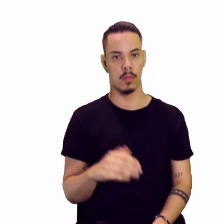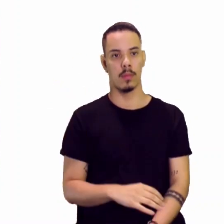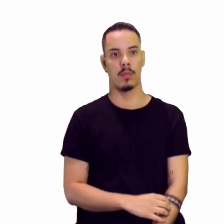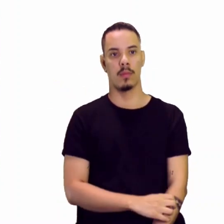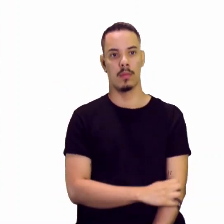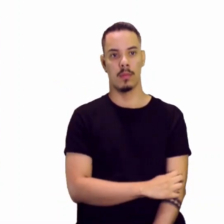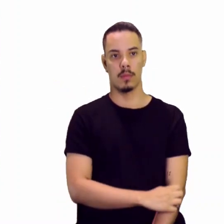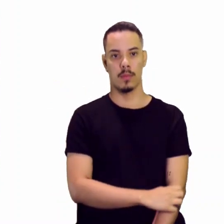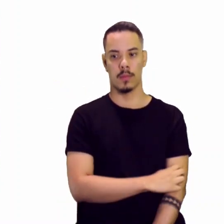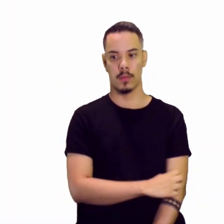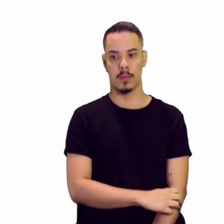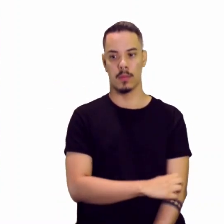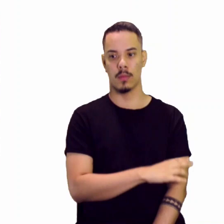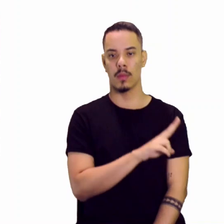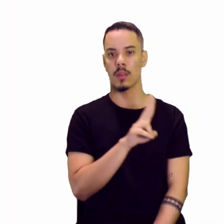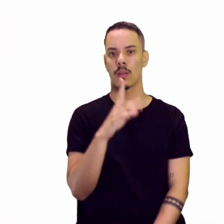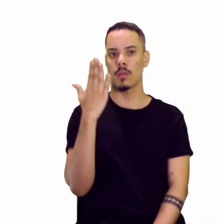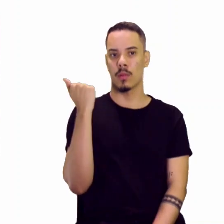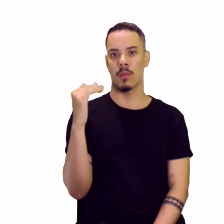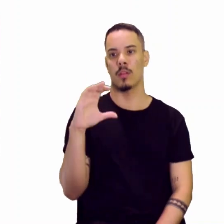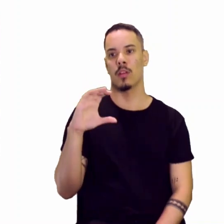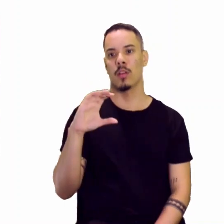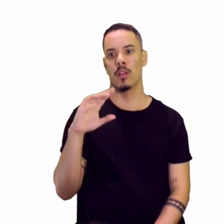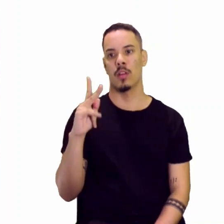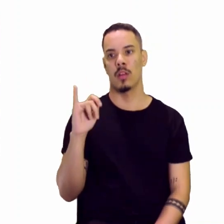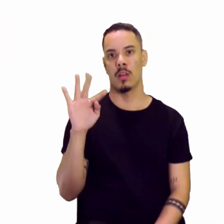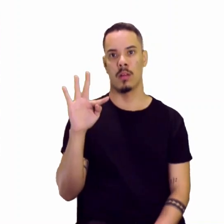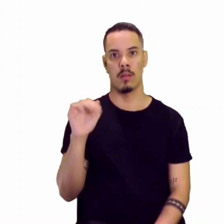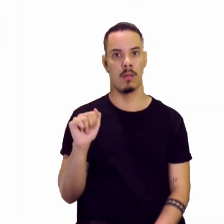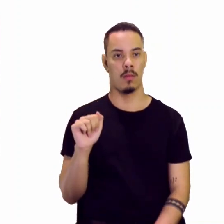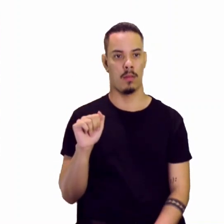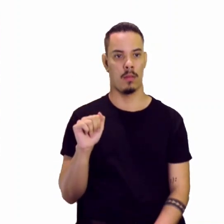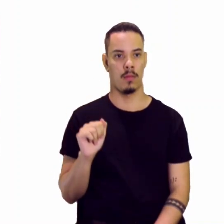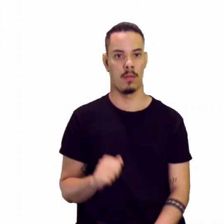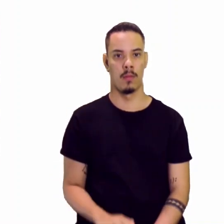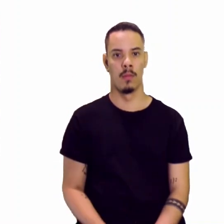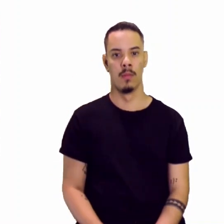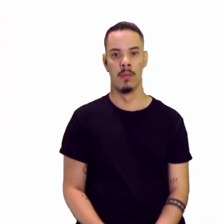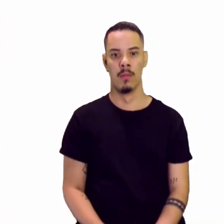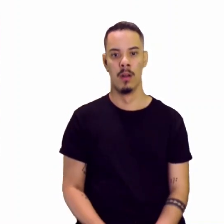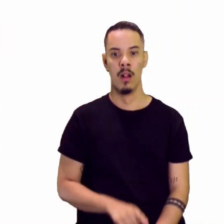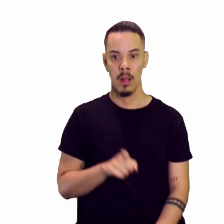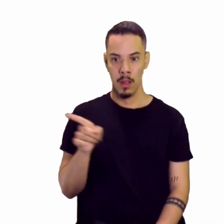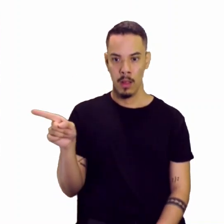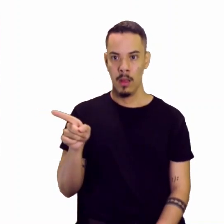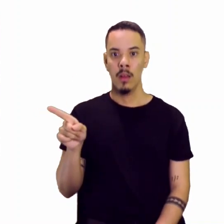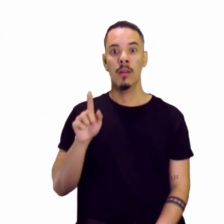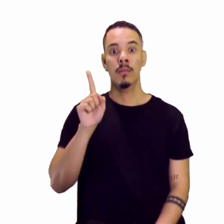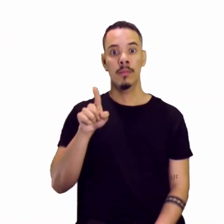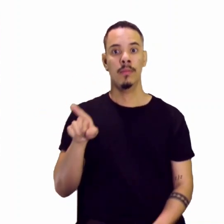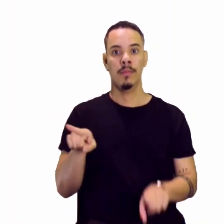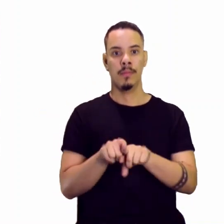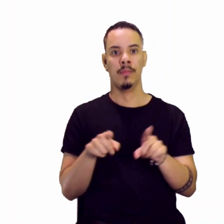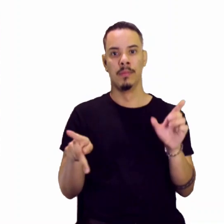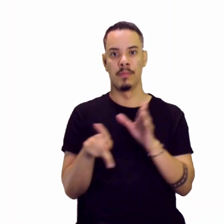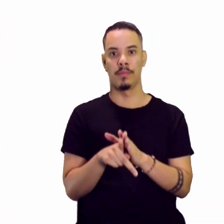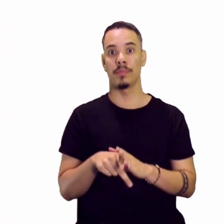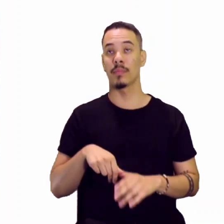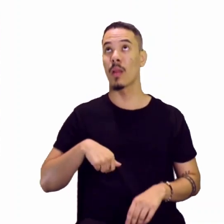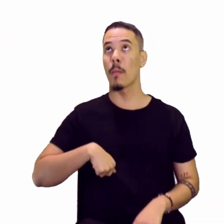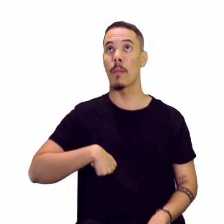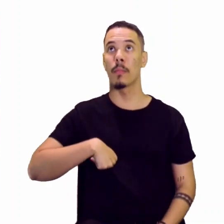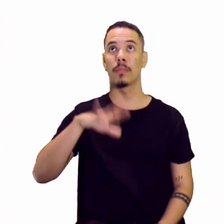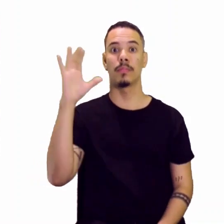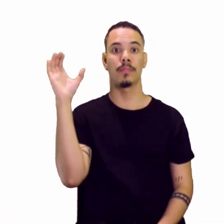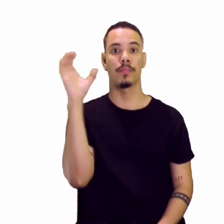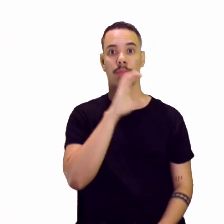nome já. É chita. Mas não é o chimpanzé do Tarzan, não. Pois é. Considerado o animal terrestre mais veloz